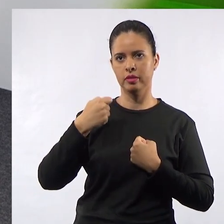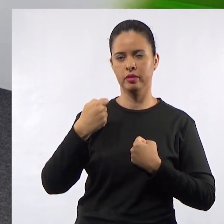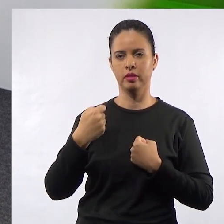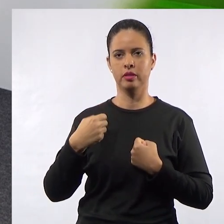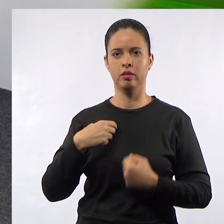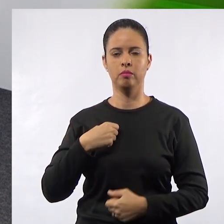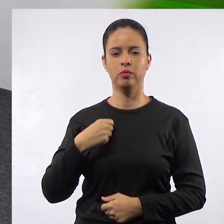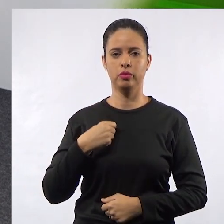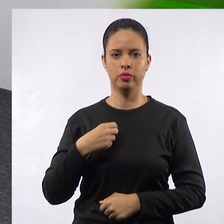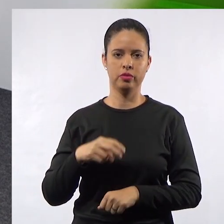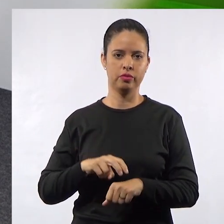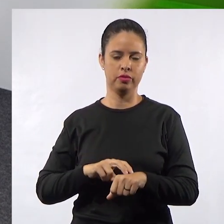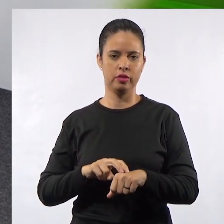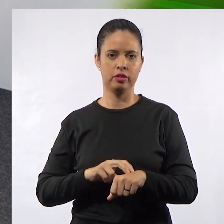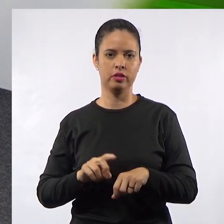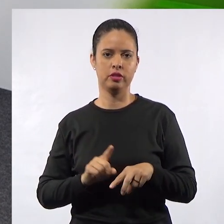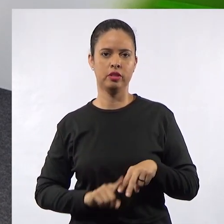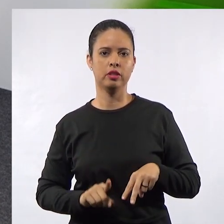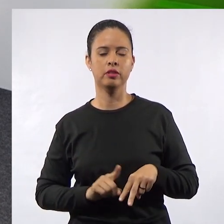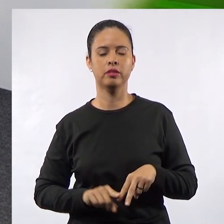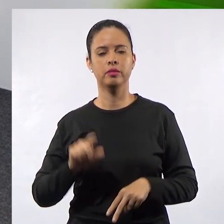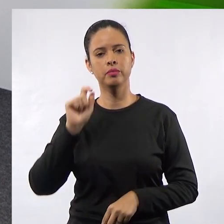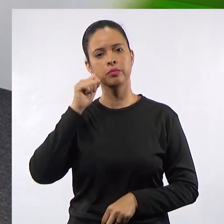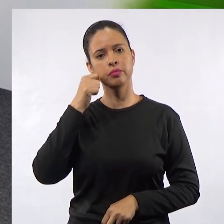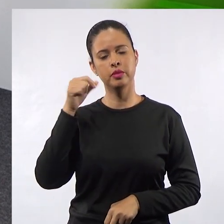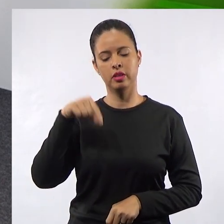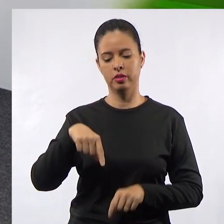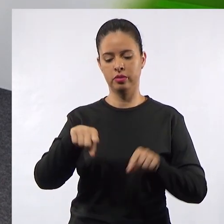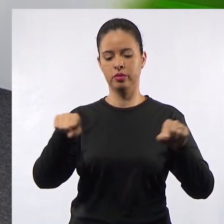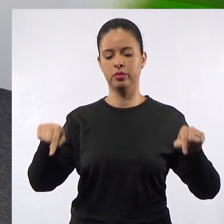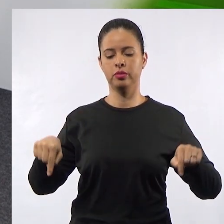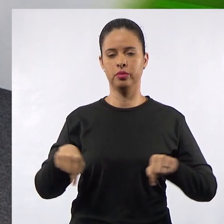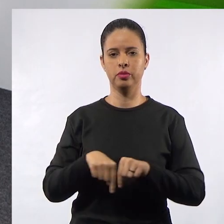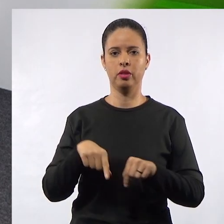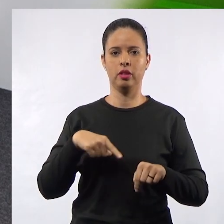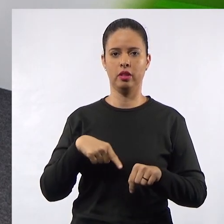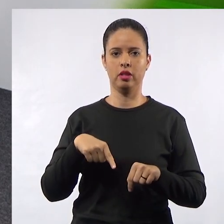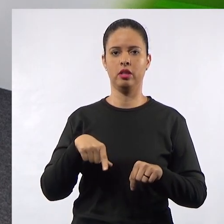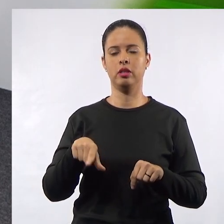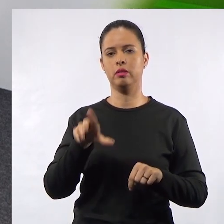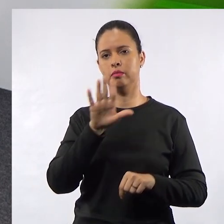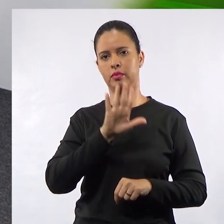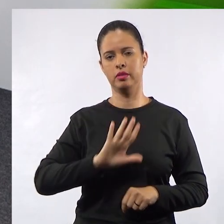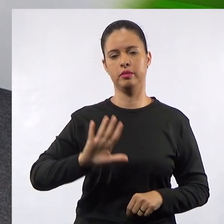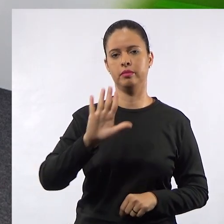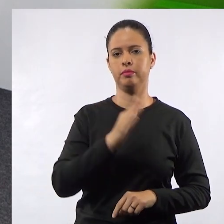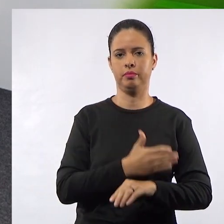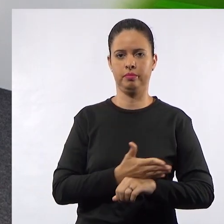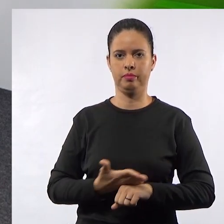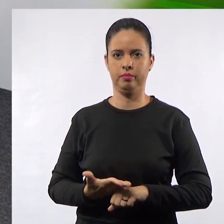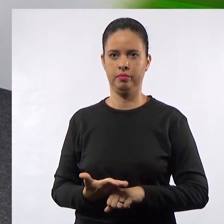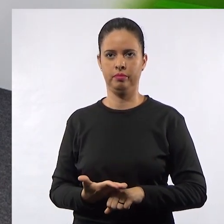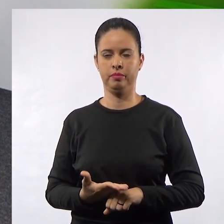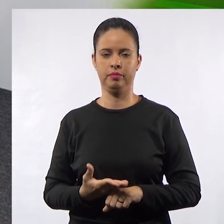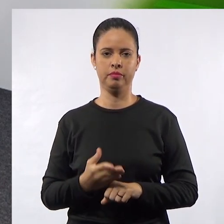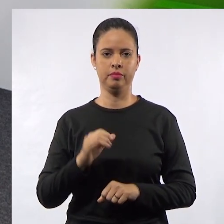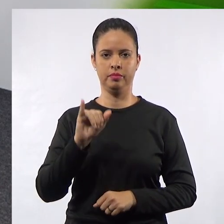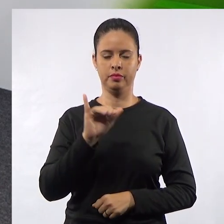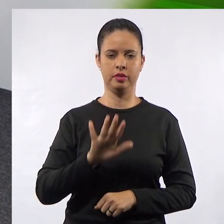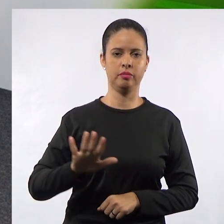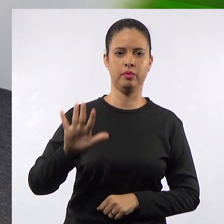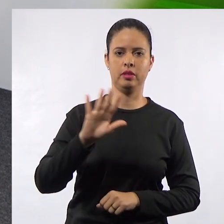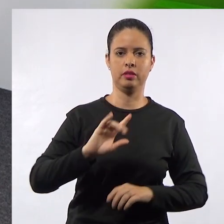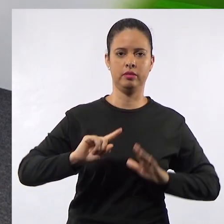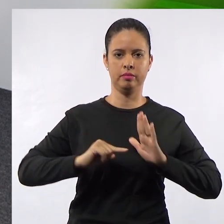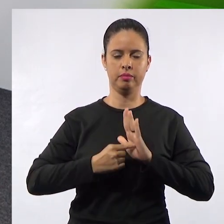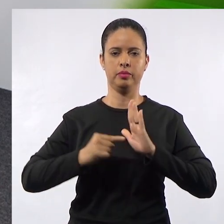uma blusa verde e uma calça preta. Aqui no estúdio de gravação tem uma parede branca atrás de mim com uma figura